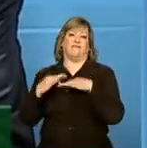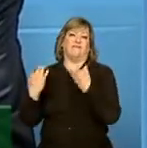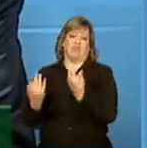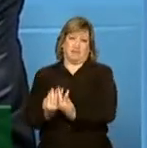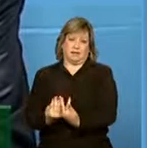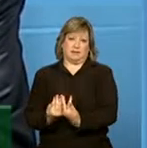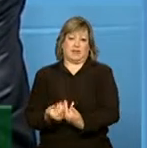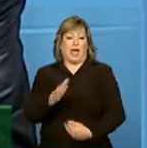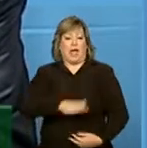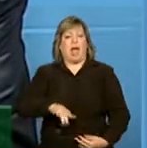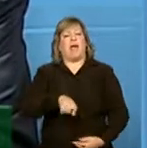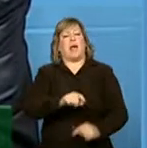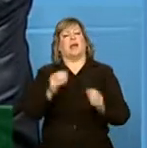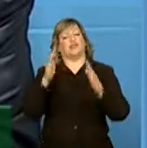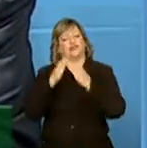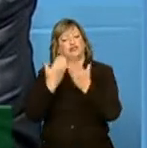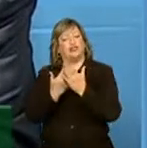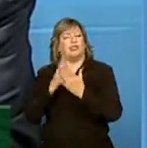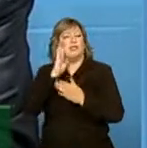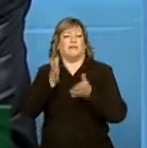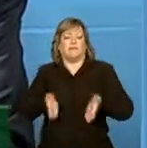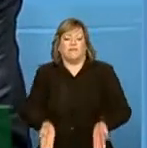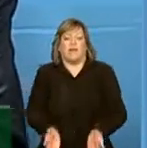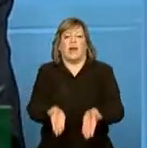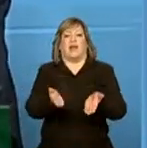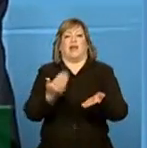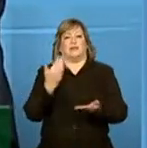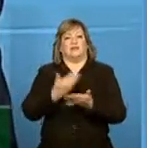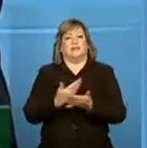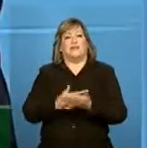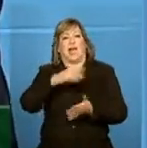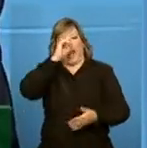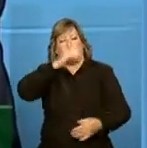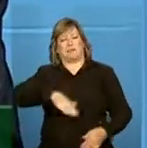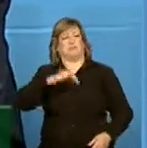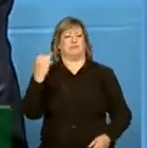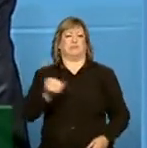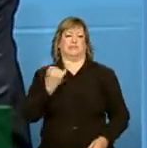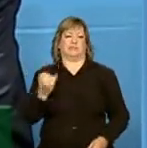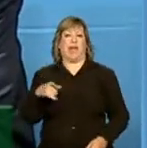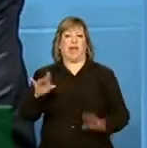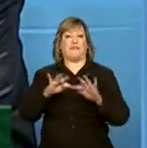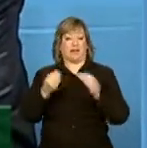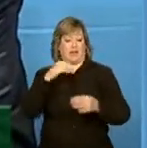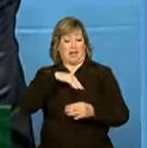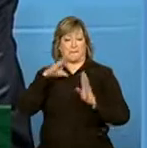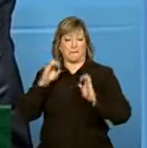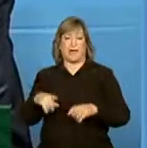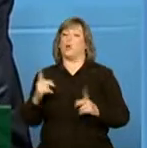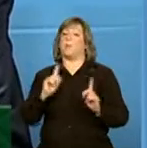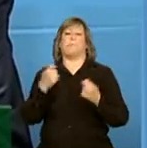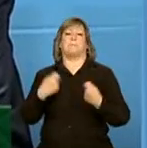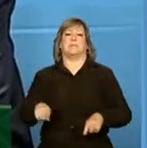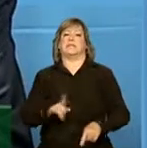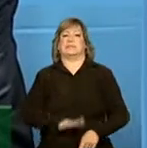as crianças poderão estar na escola e a ordem nas famílias estará estabelecida.